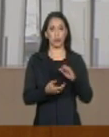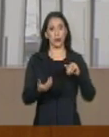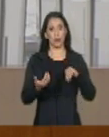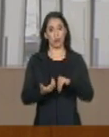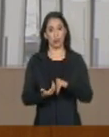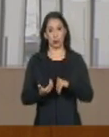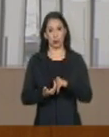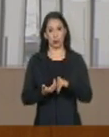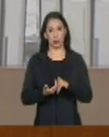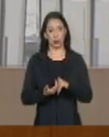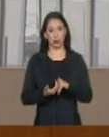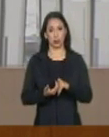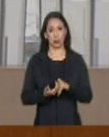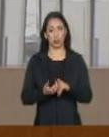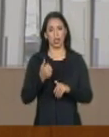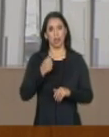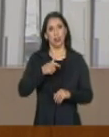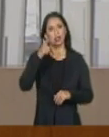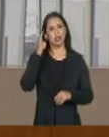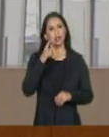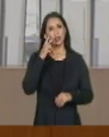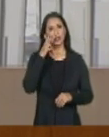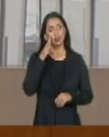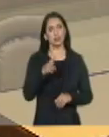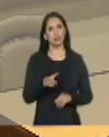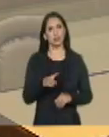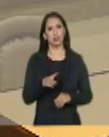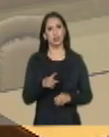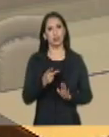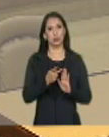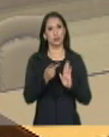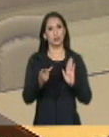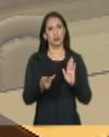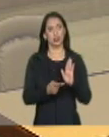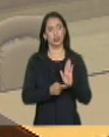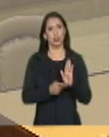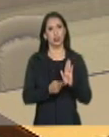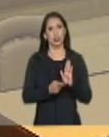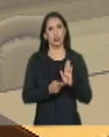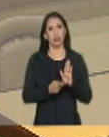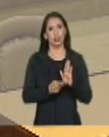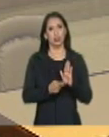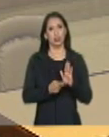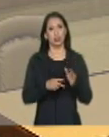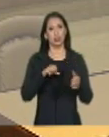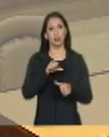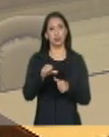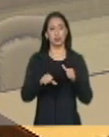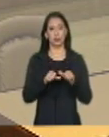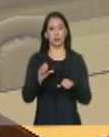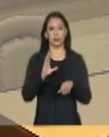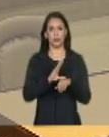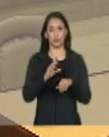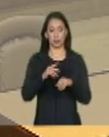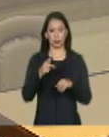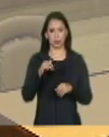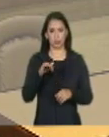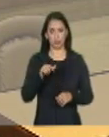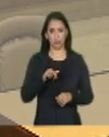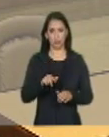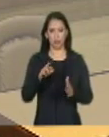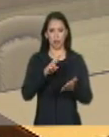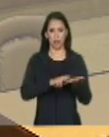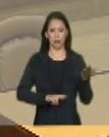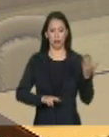Nacional. Pois não, ministro Alexandre. Só uma observação. No projeto de alteração do Código de Processo Penal, a relatoria do